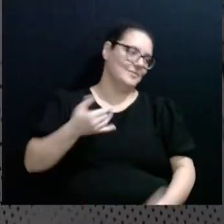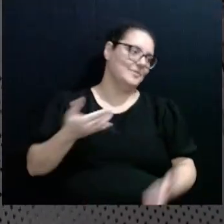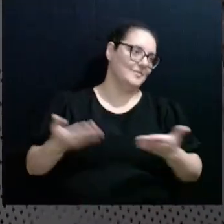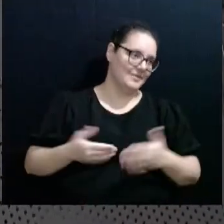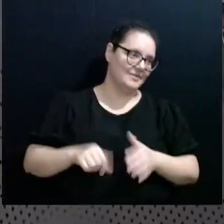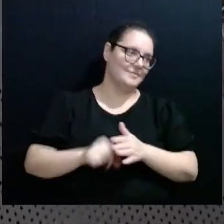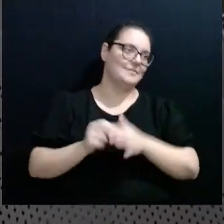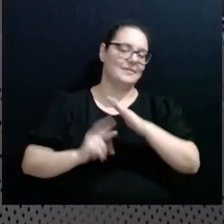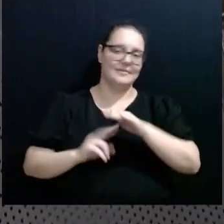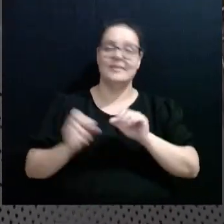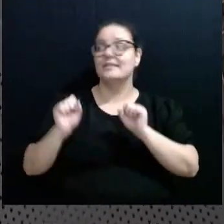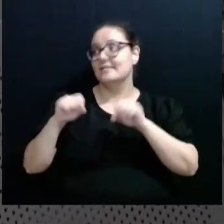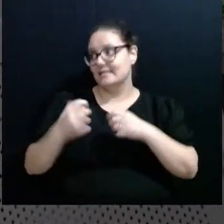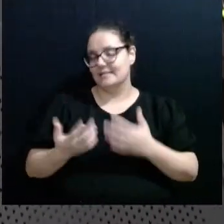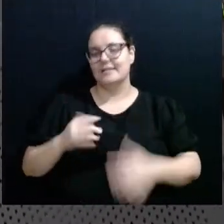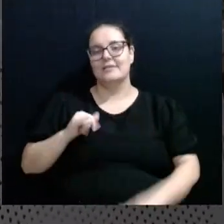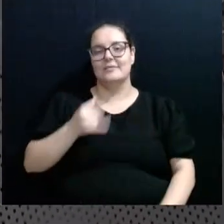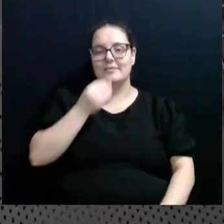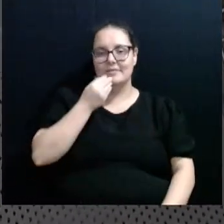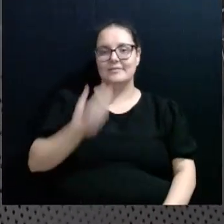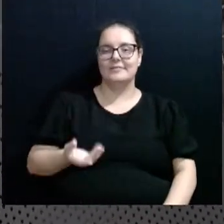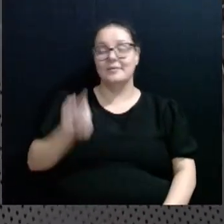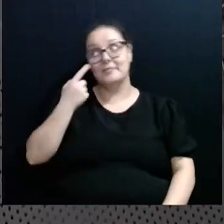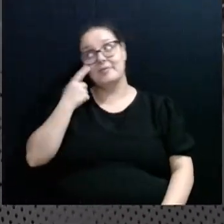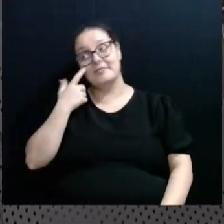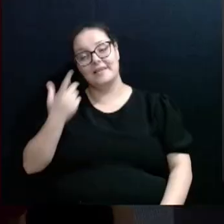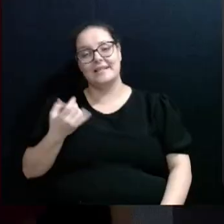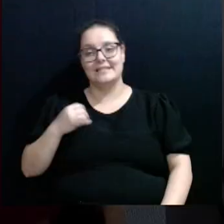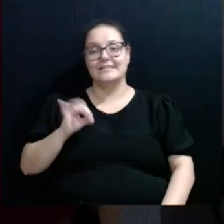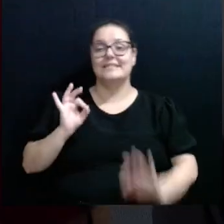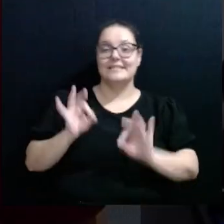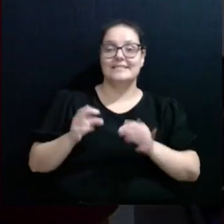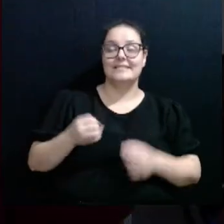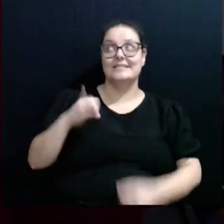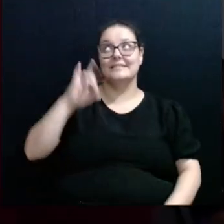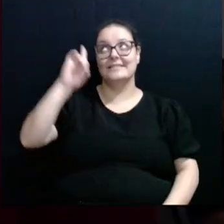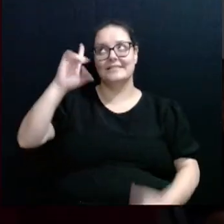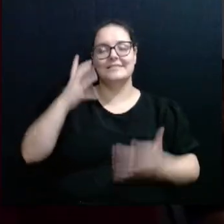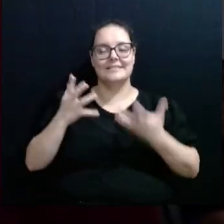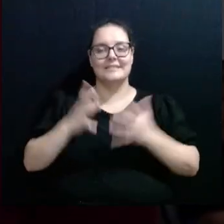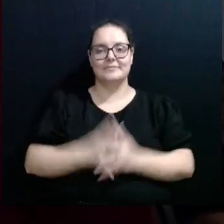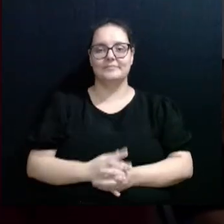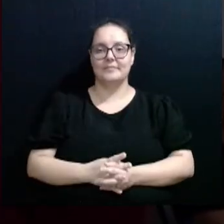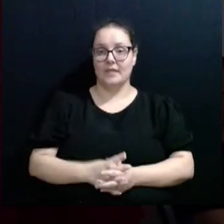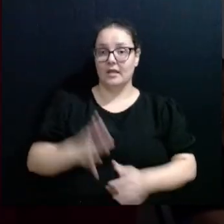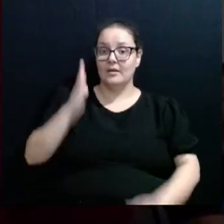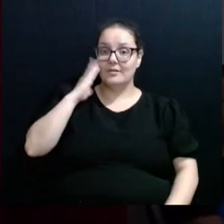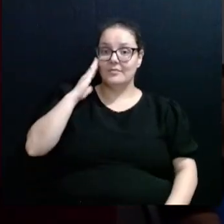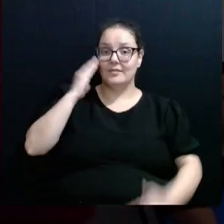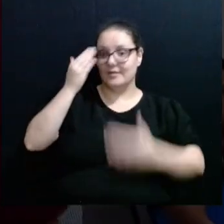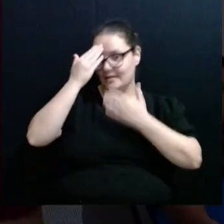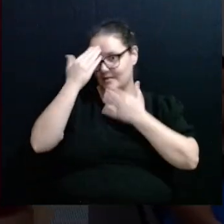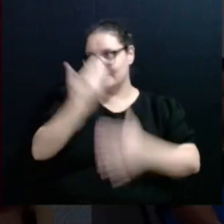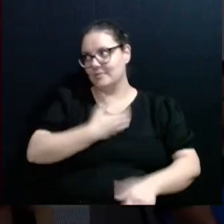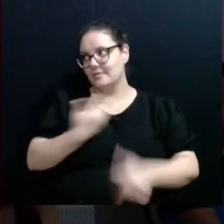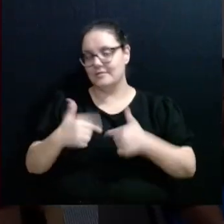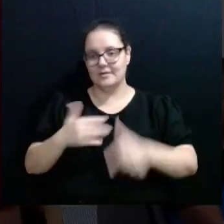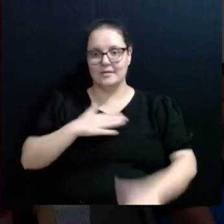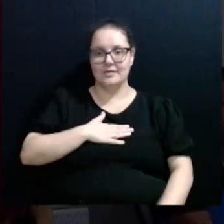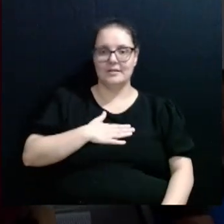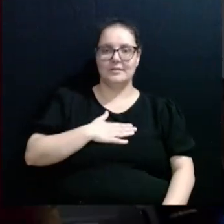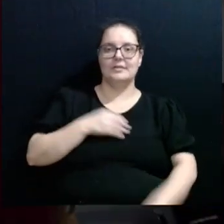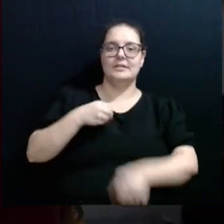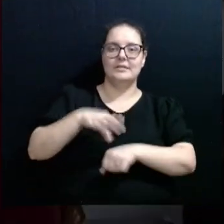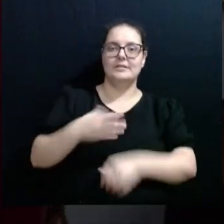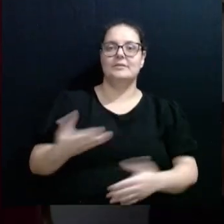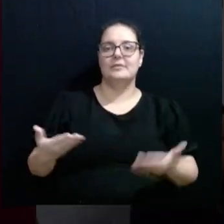Vim aproveitar. Vamos ver se dá certo, né? Se Deus quiser. Fiquei sabendo graças a uma colega de trabalho meu que indicou. Atualmente eu estou trabalhando